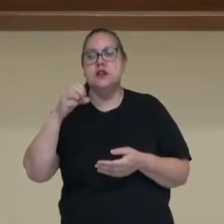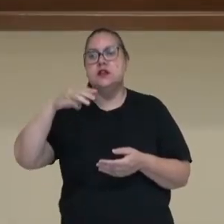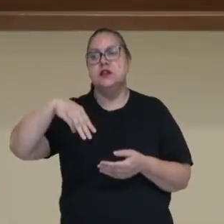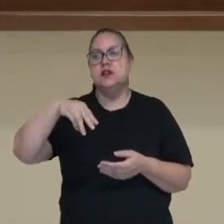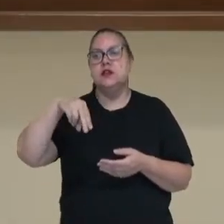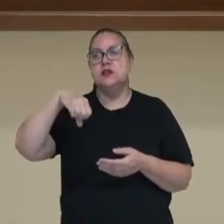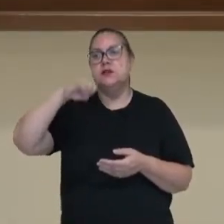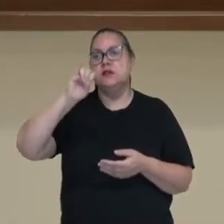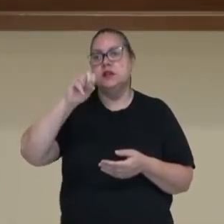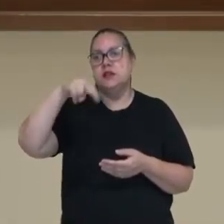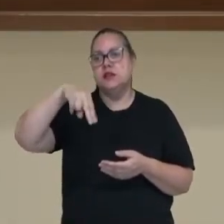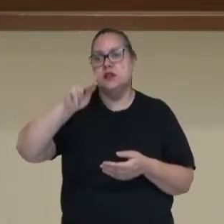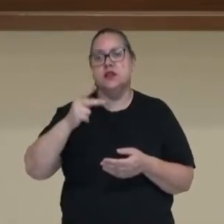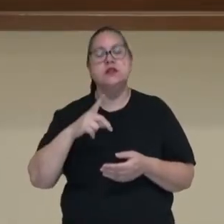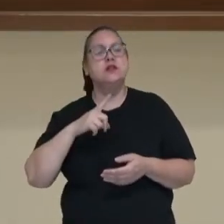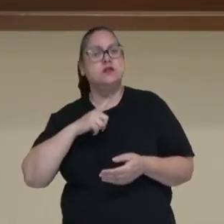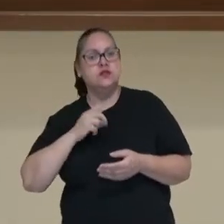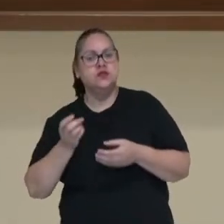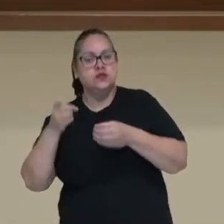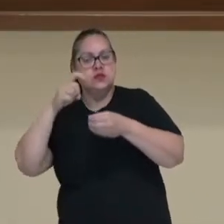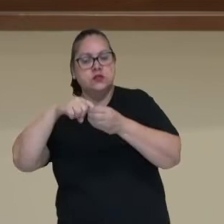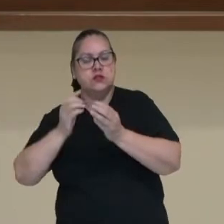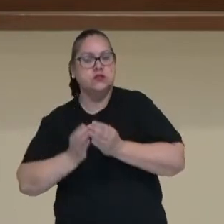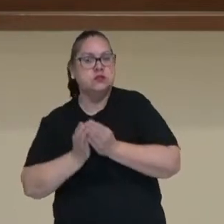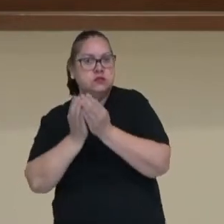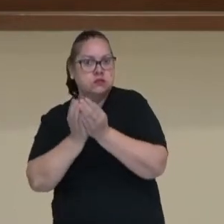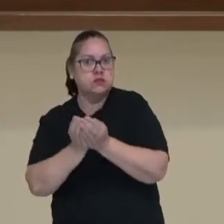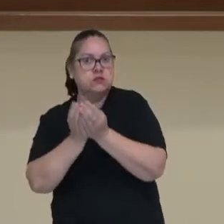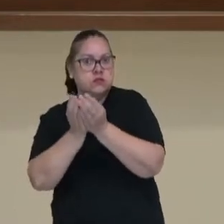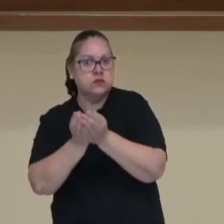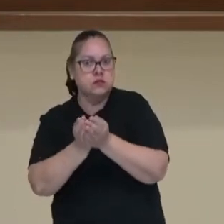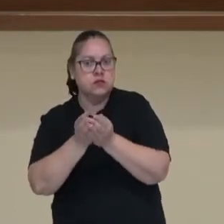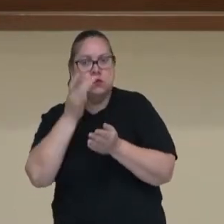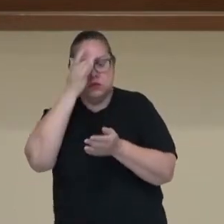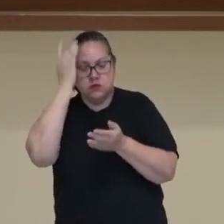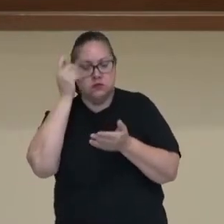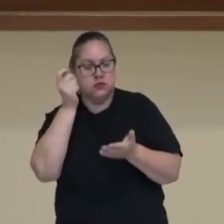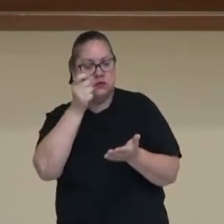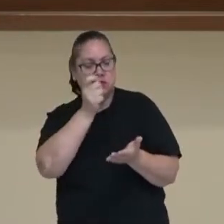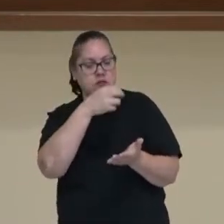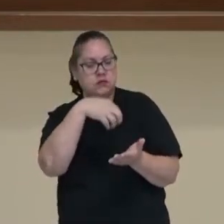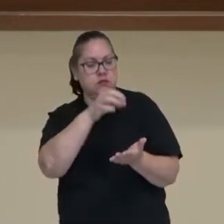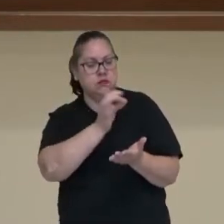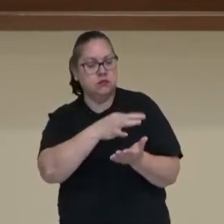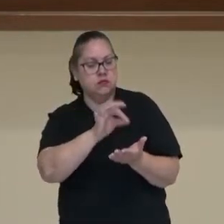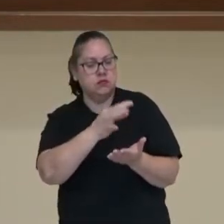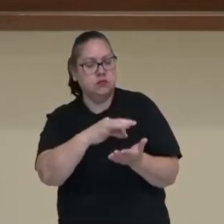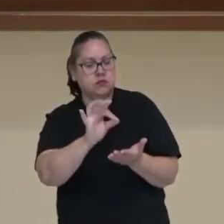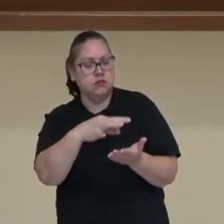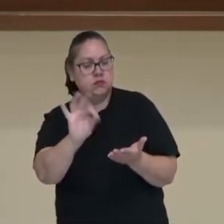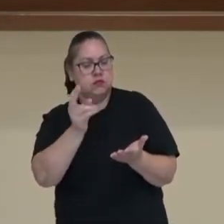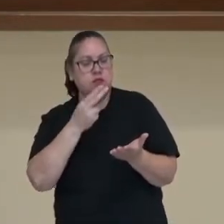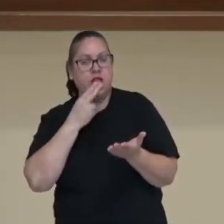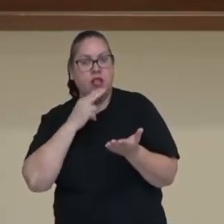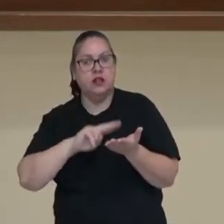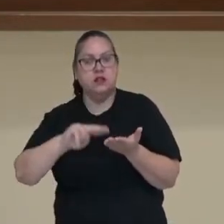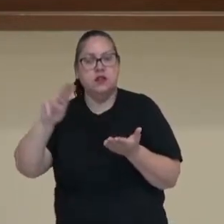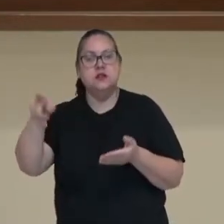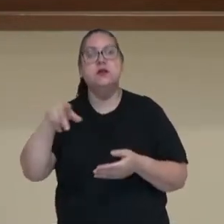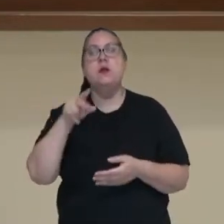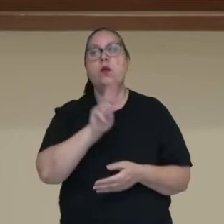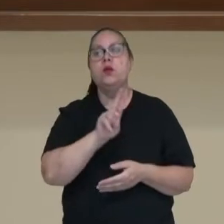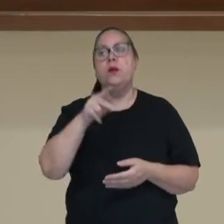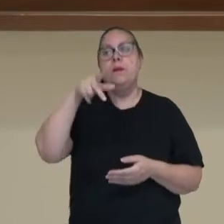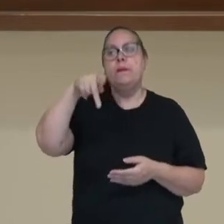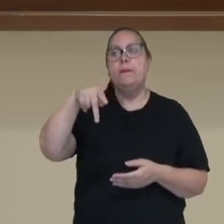Pedro Álvares Cabral, tinha também o que nós vamos chamar de escrivão, né? O responsável por escrever as cartas. Pero Vaz